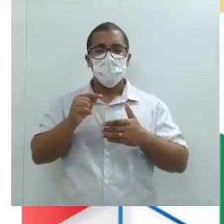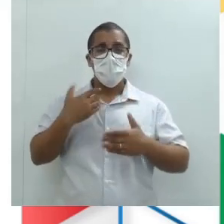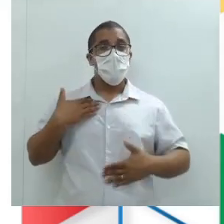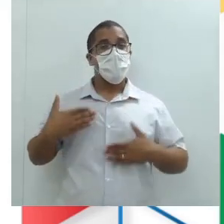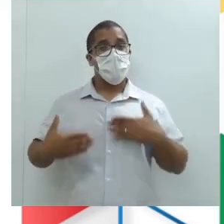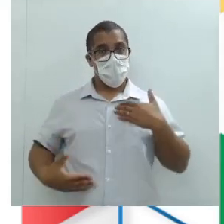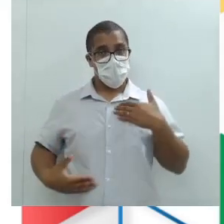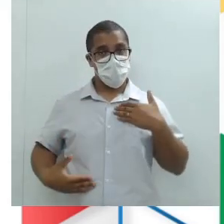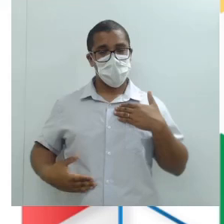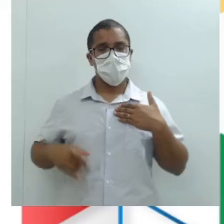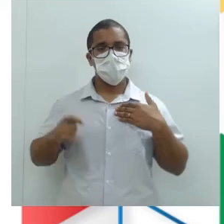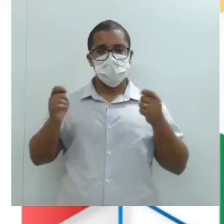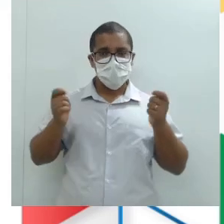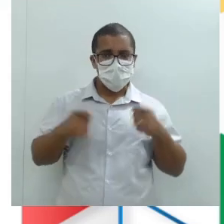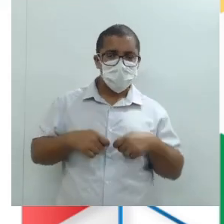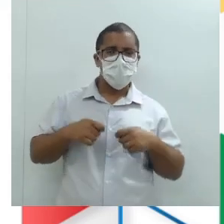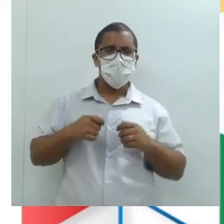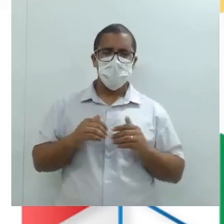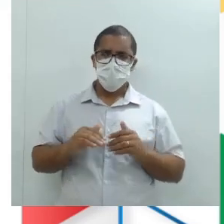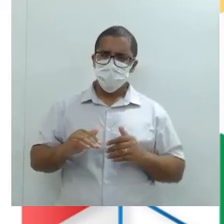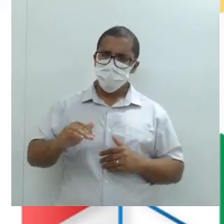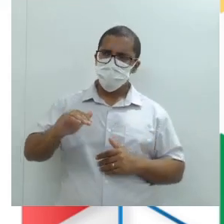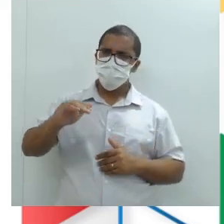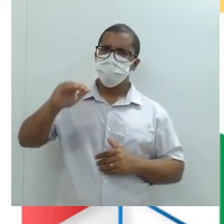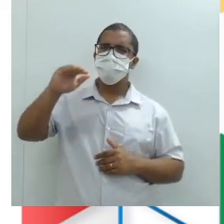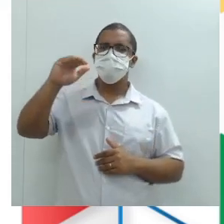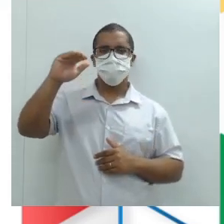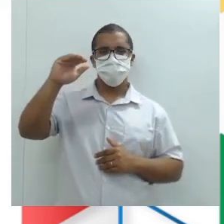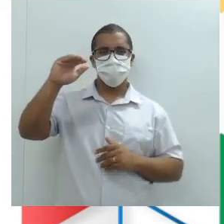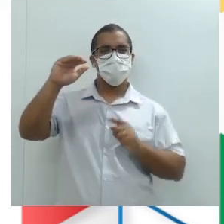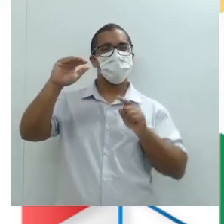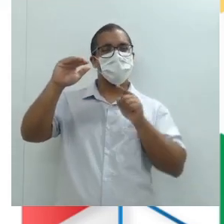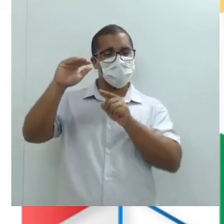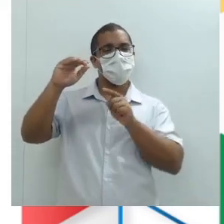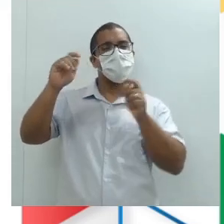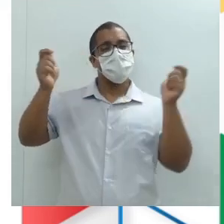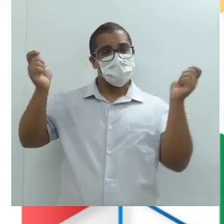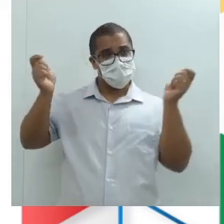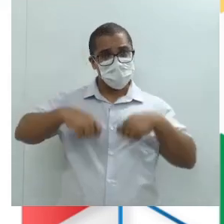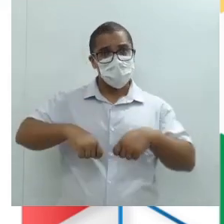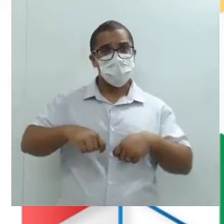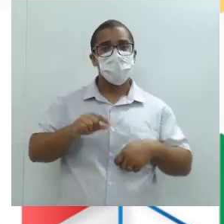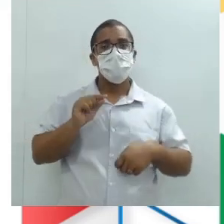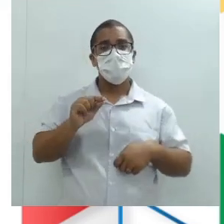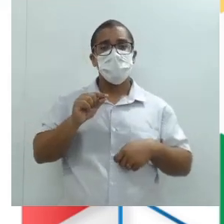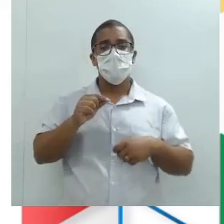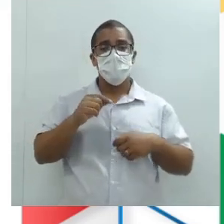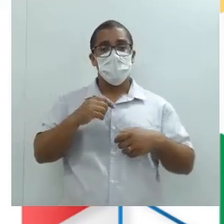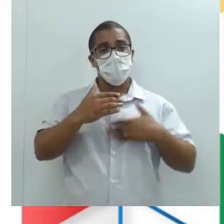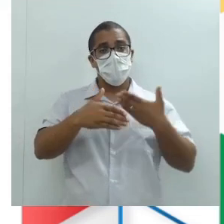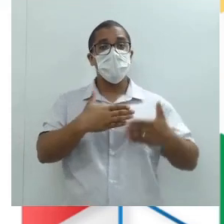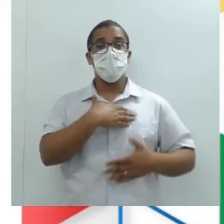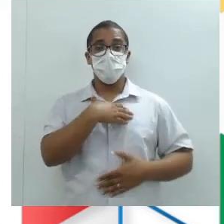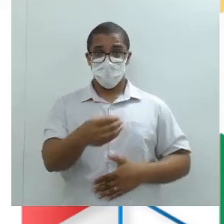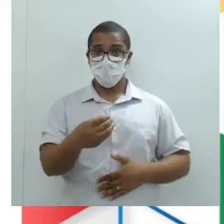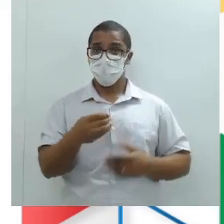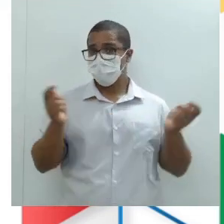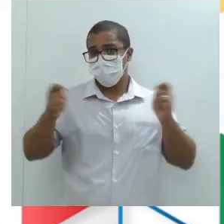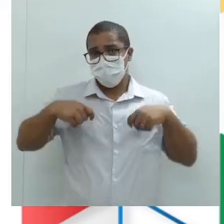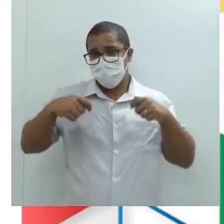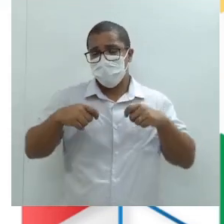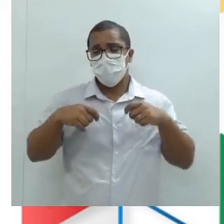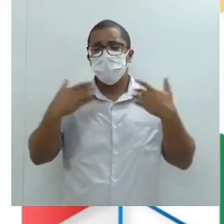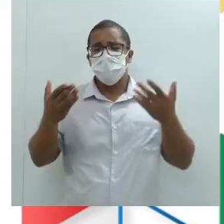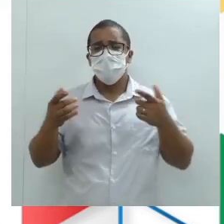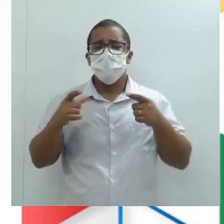humano à maturidade sexual, tornando o indivíduo capaz de se reproduzir. Ela abrange